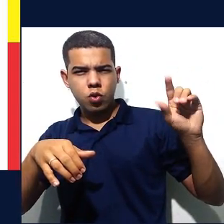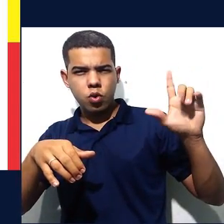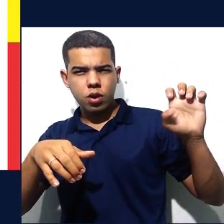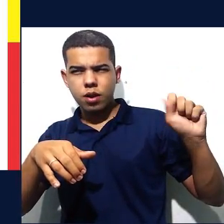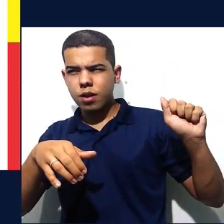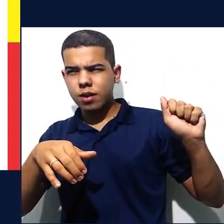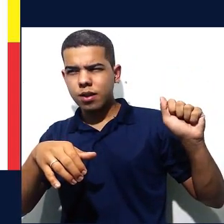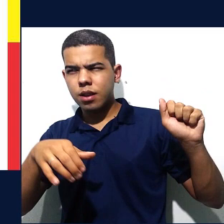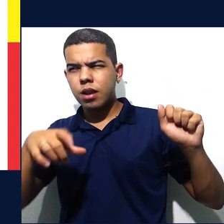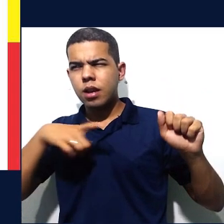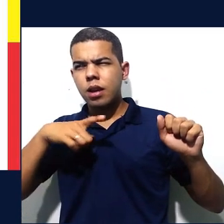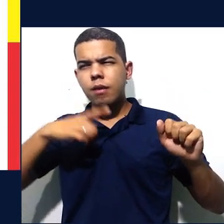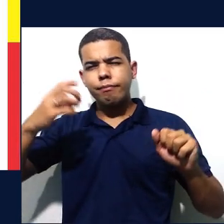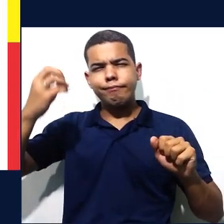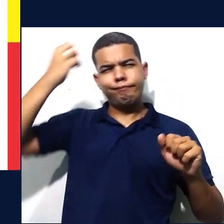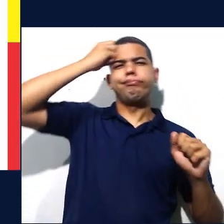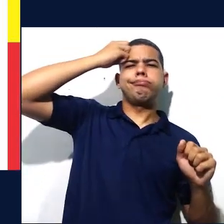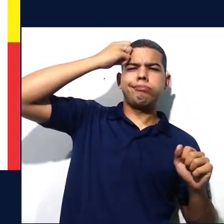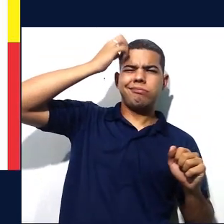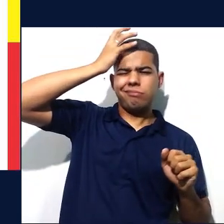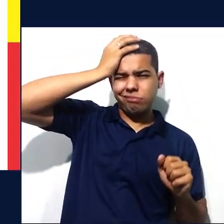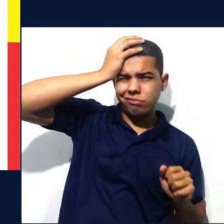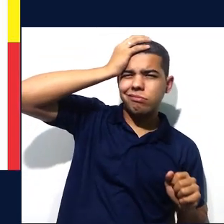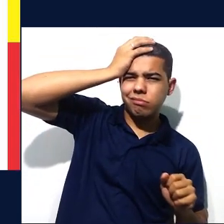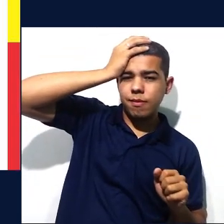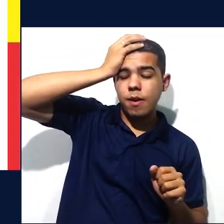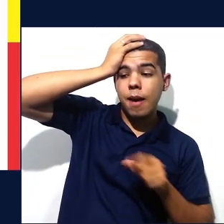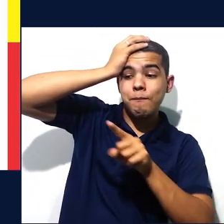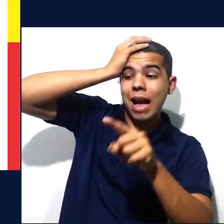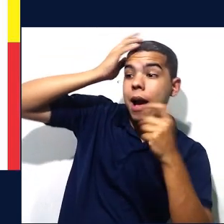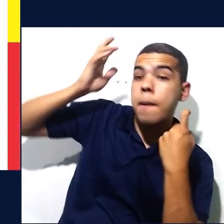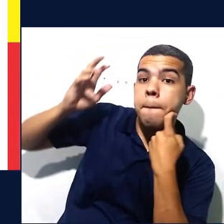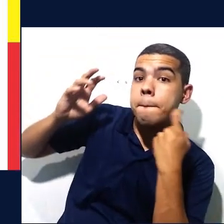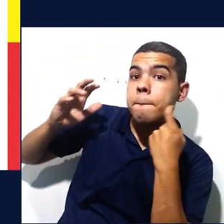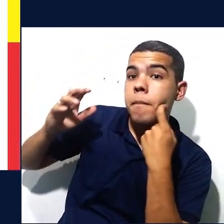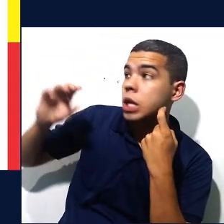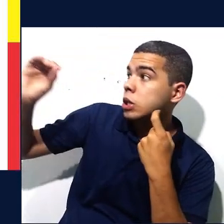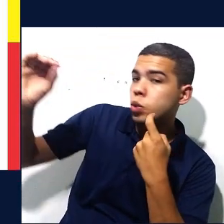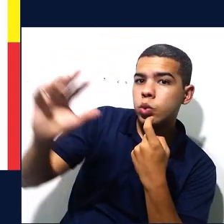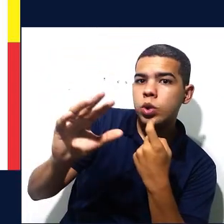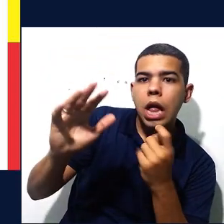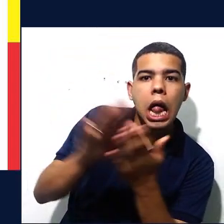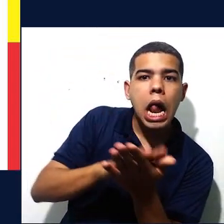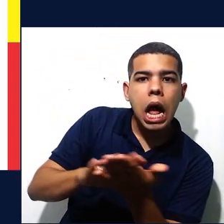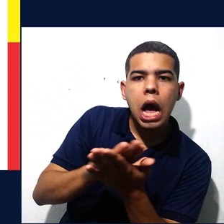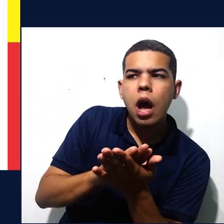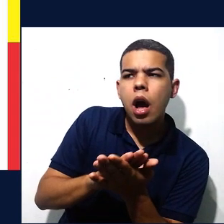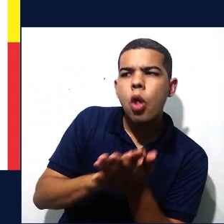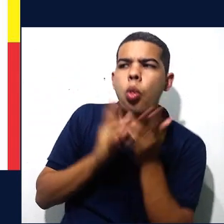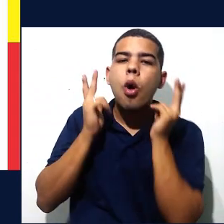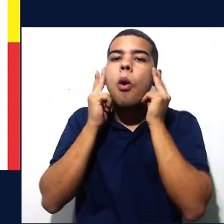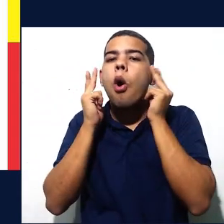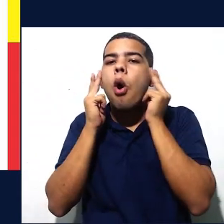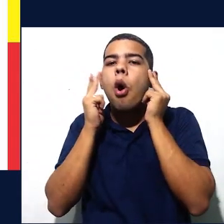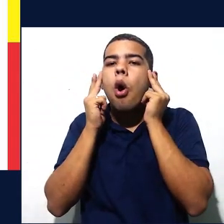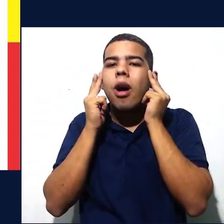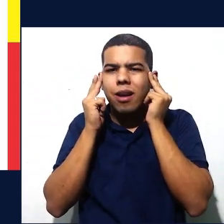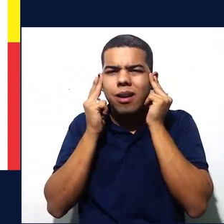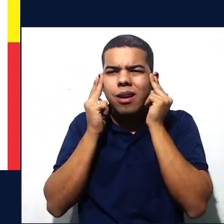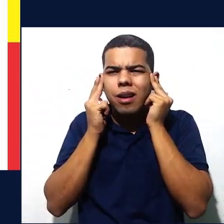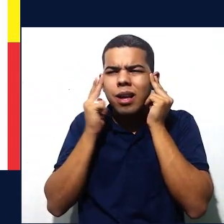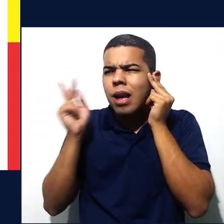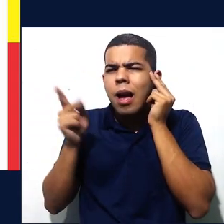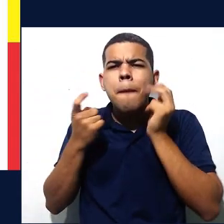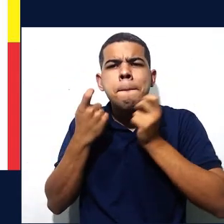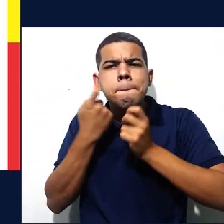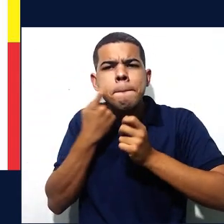ficou exposto aos raios ultravioletas não apresentou queimaduras na pele. Então, dá para